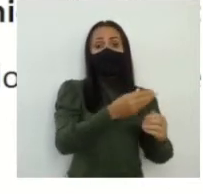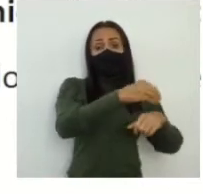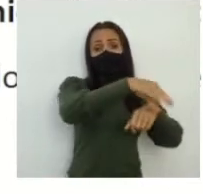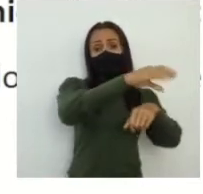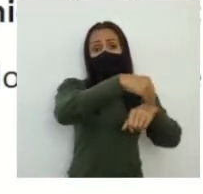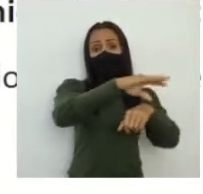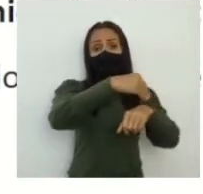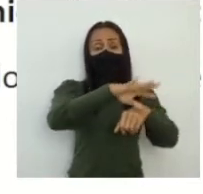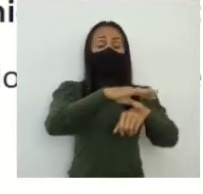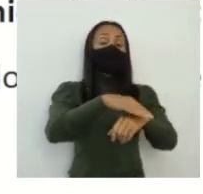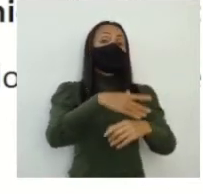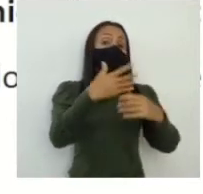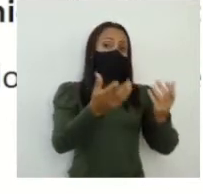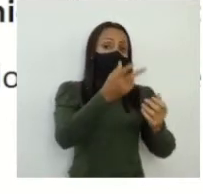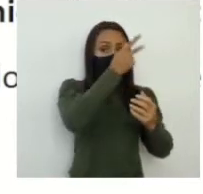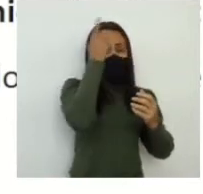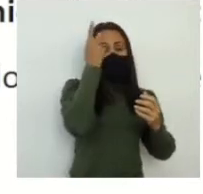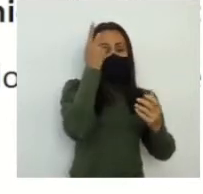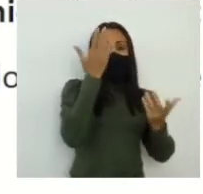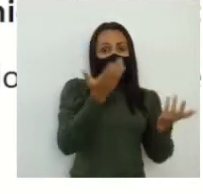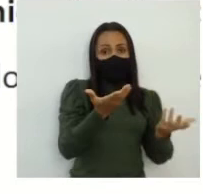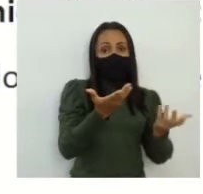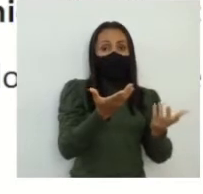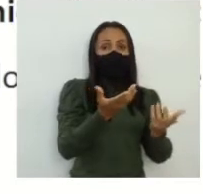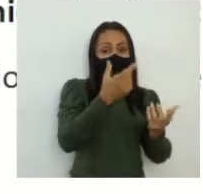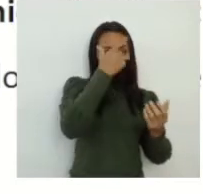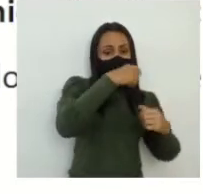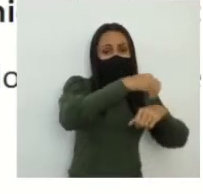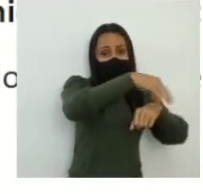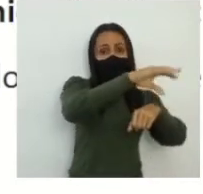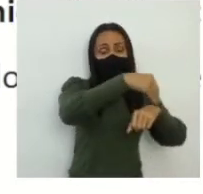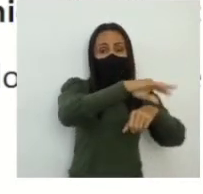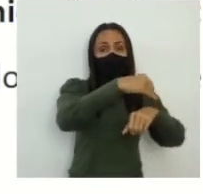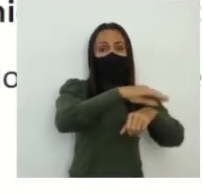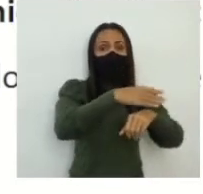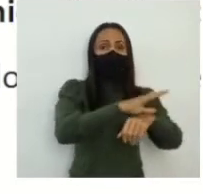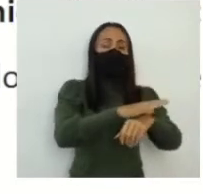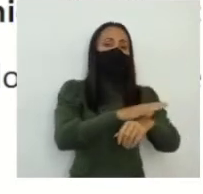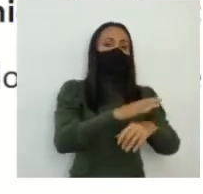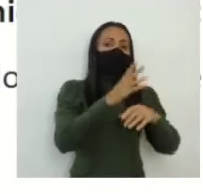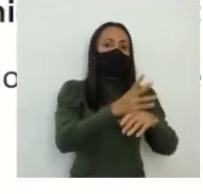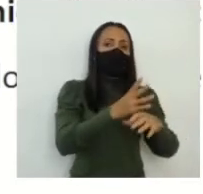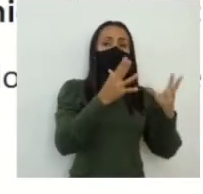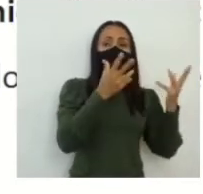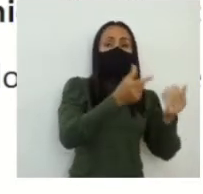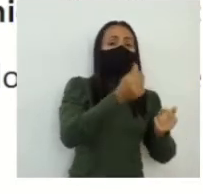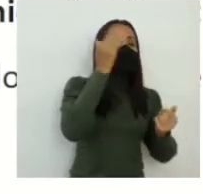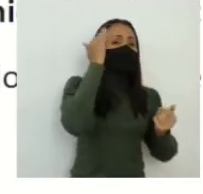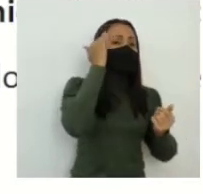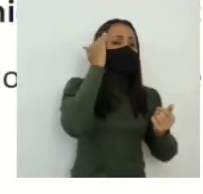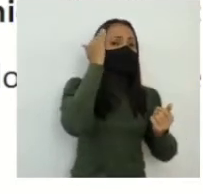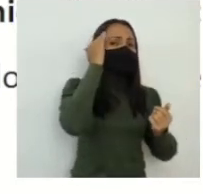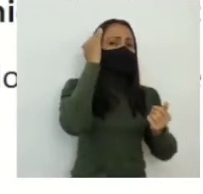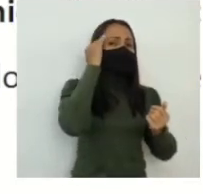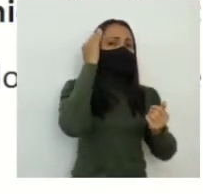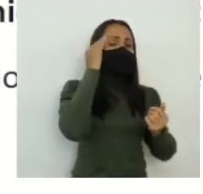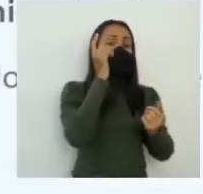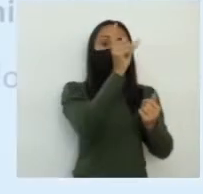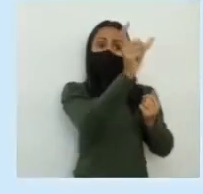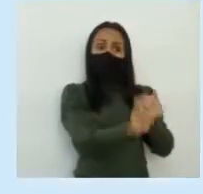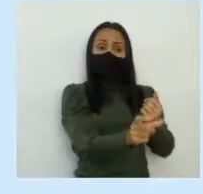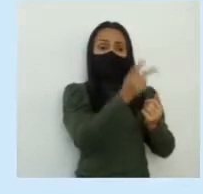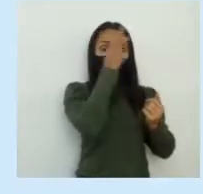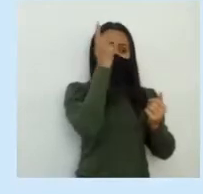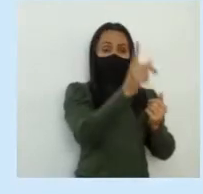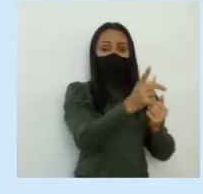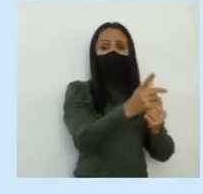pessoa que está enviando, no caso a fonte, é completamente compreendida pelo destinatário. Então ficou